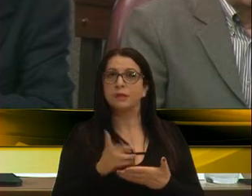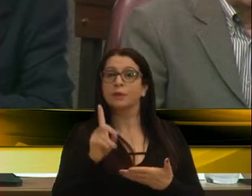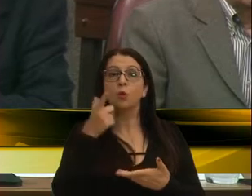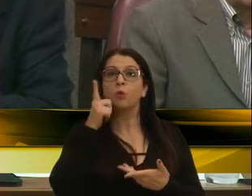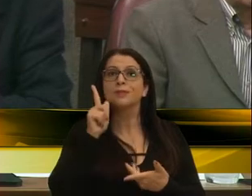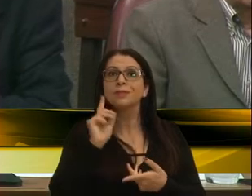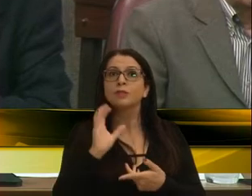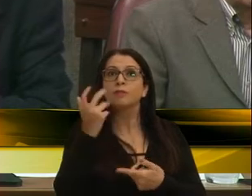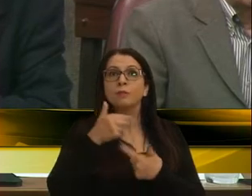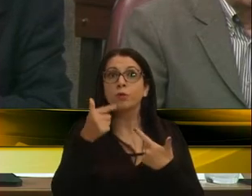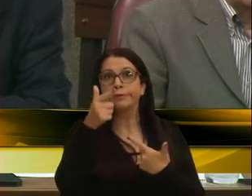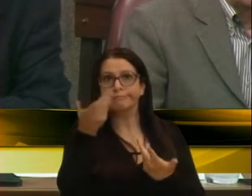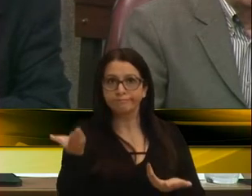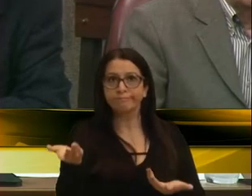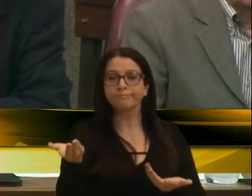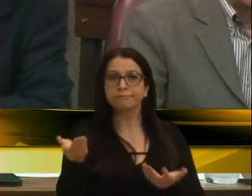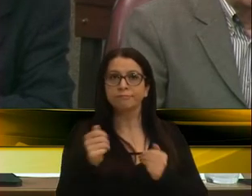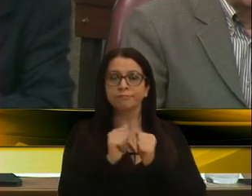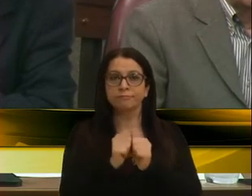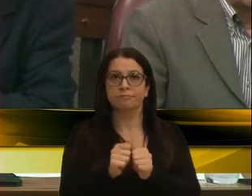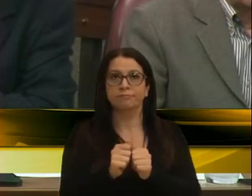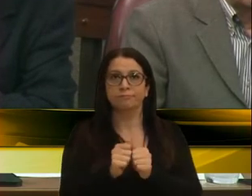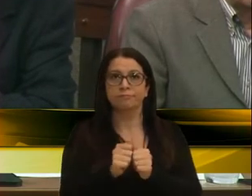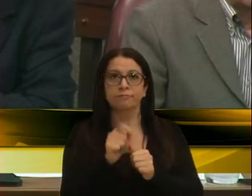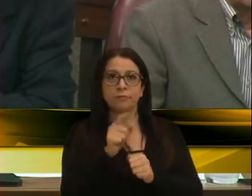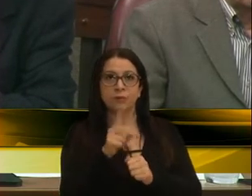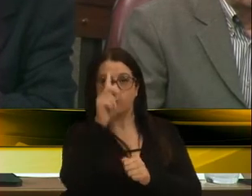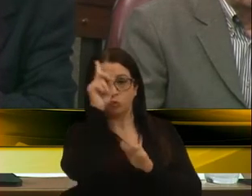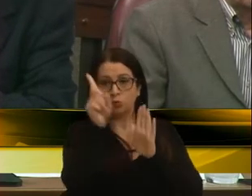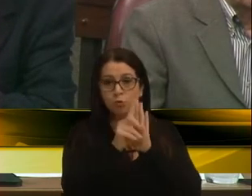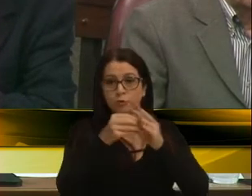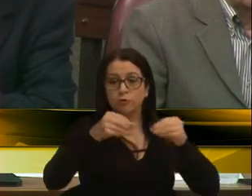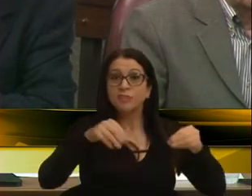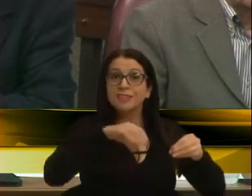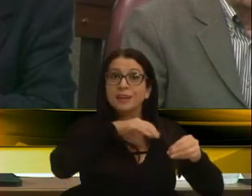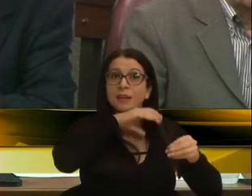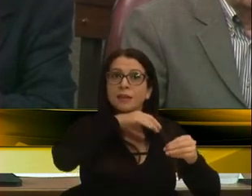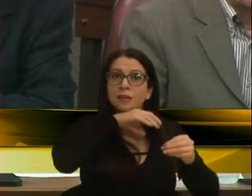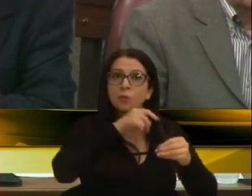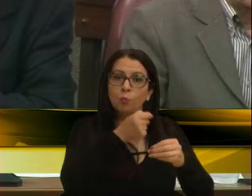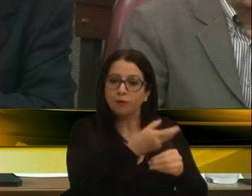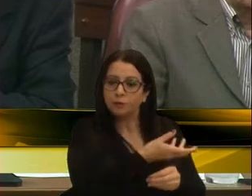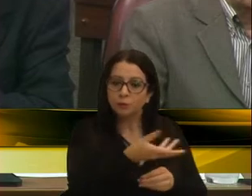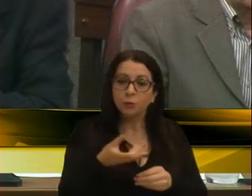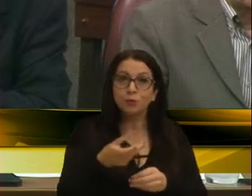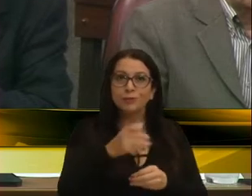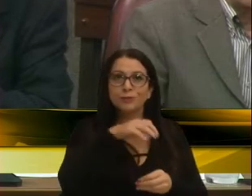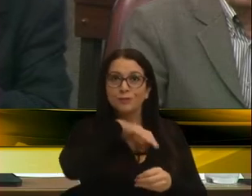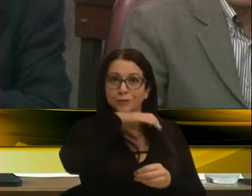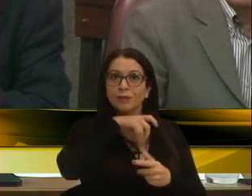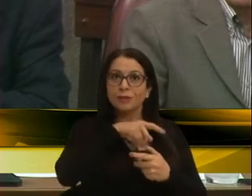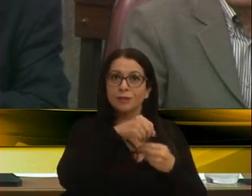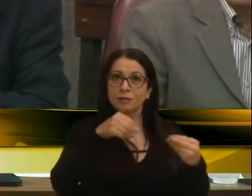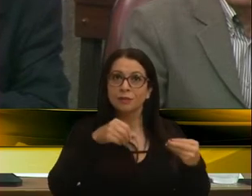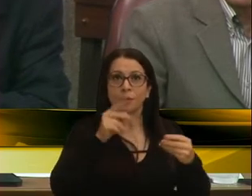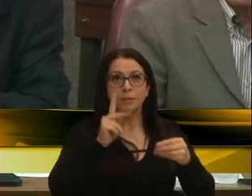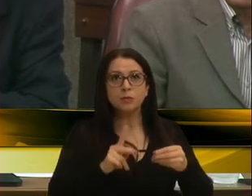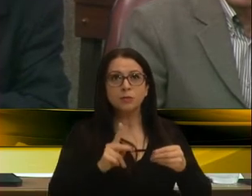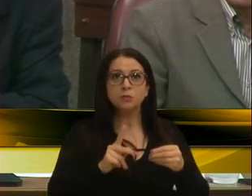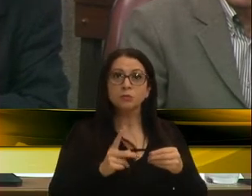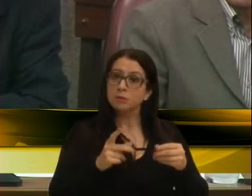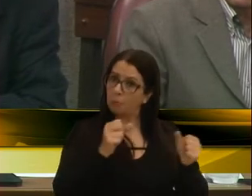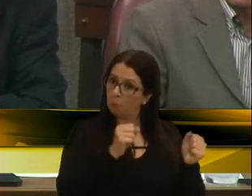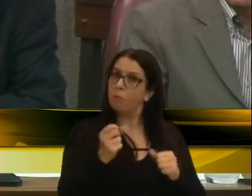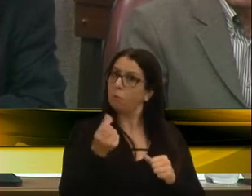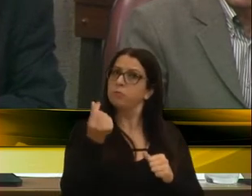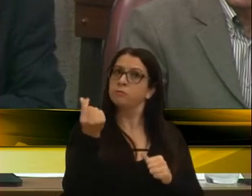resolver uma situação dessa, junto com aqueles donos de terrenos. E a grande maioria desses terrenos, dizer aqui que eu acho que são pessoas poderosas que